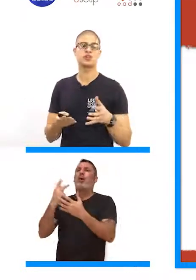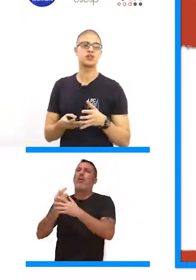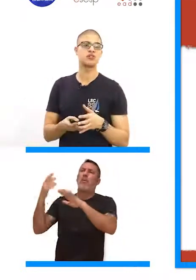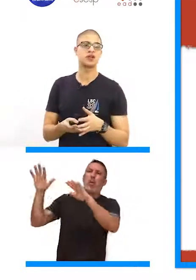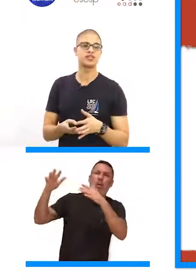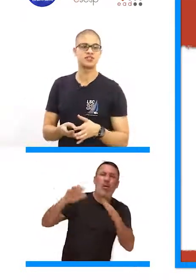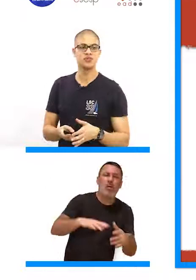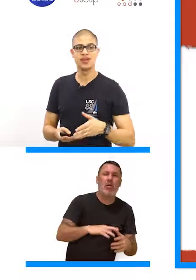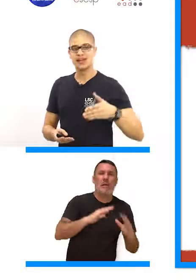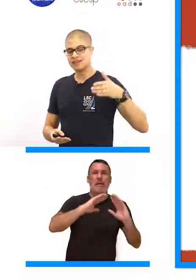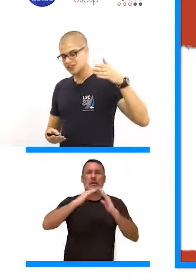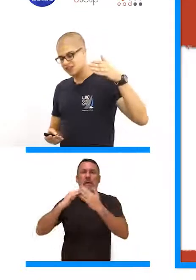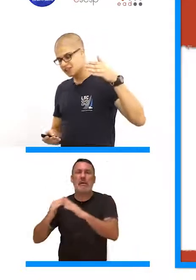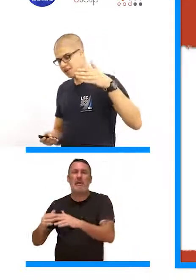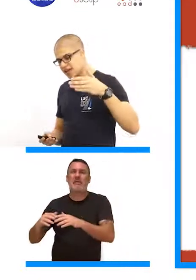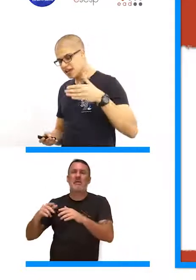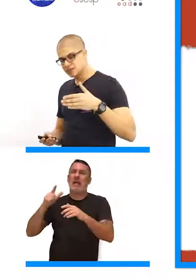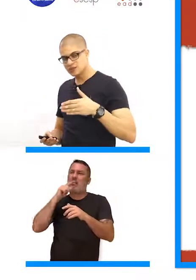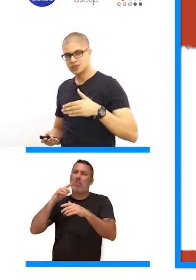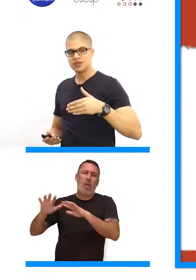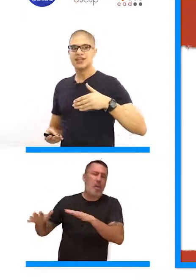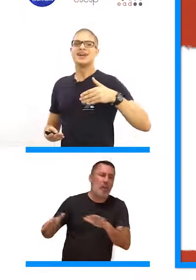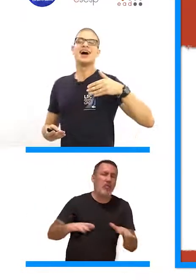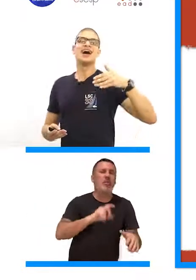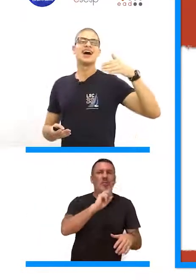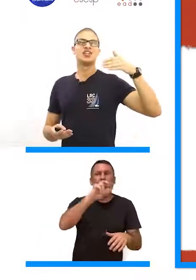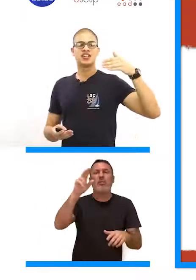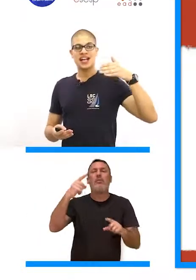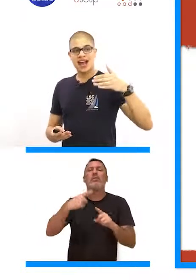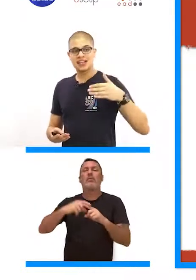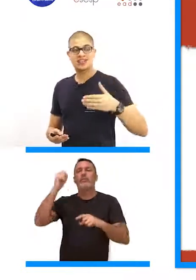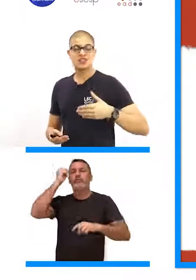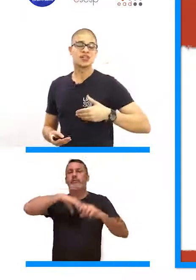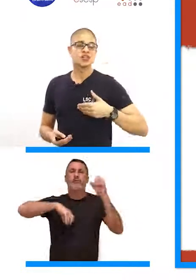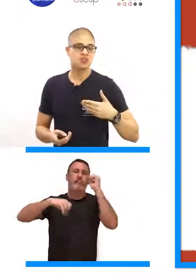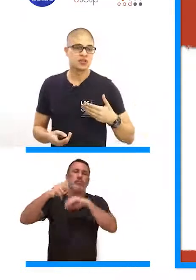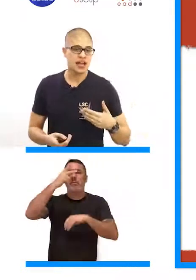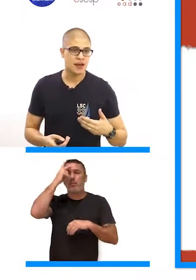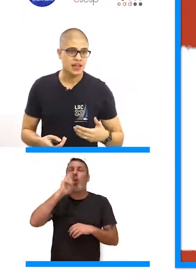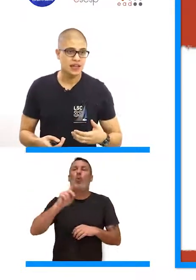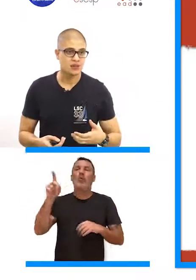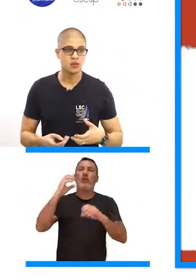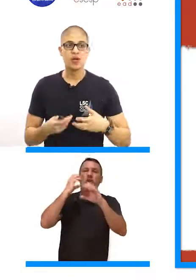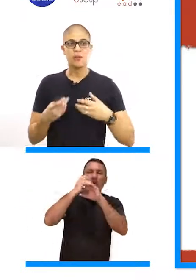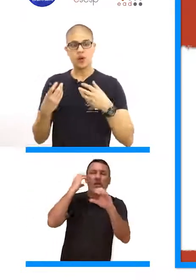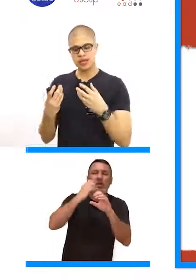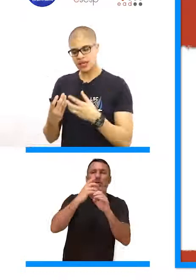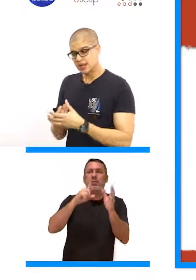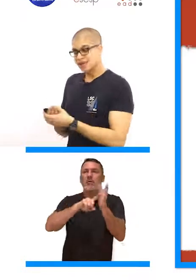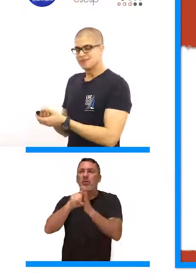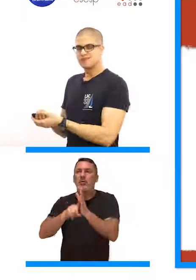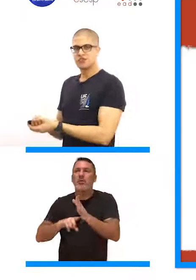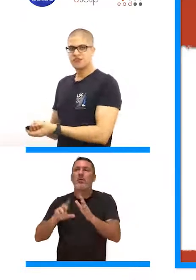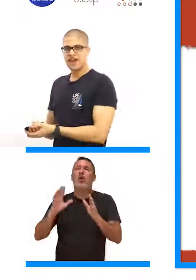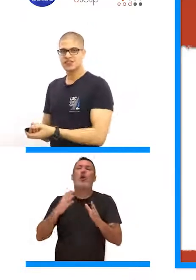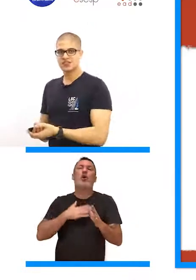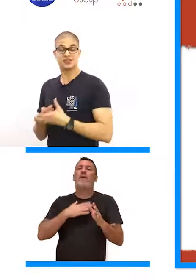mundo, principalmente aqui no Brasil, deslizamento de casas, soterramento,